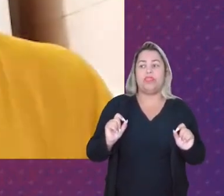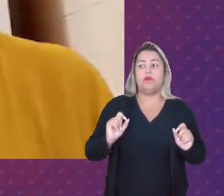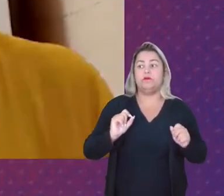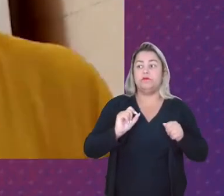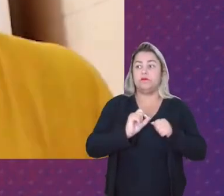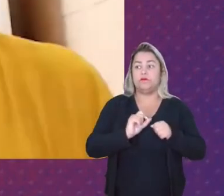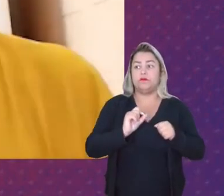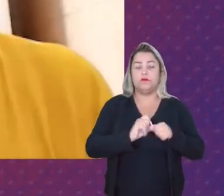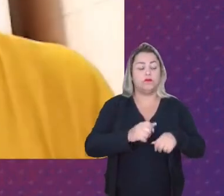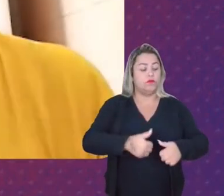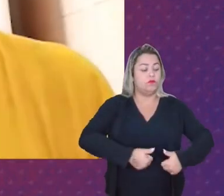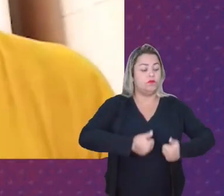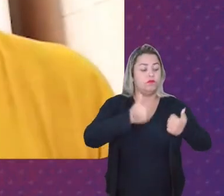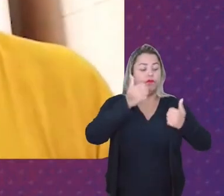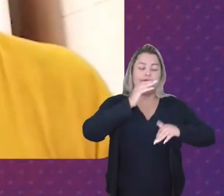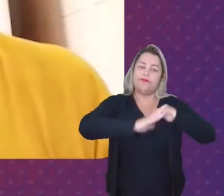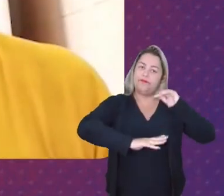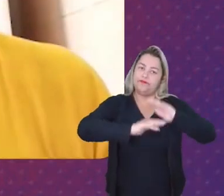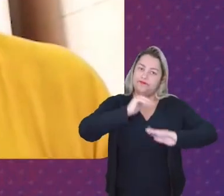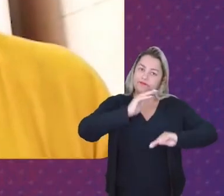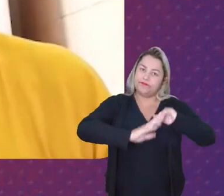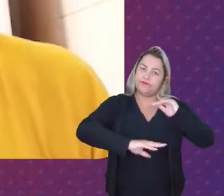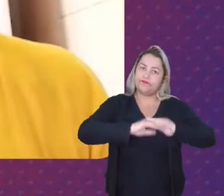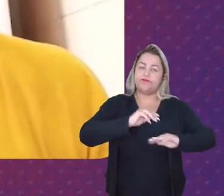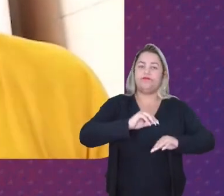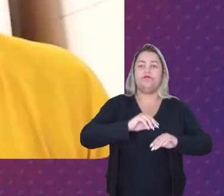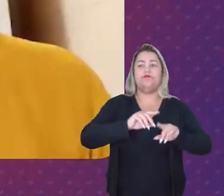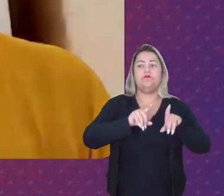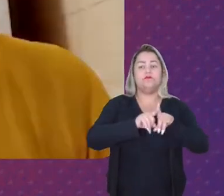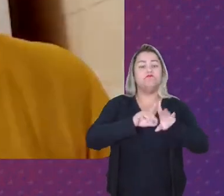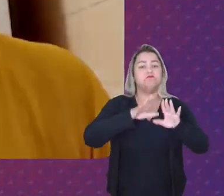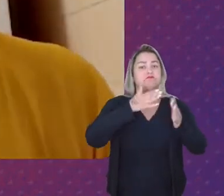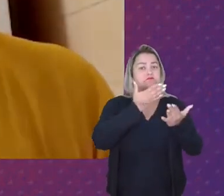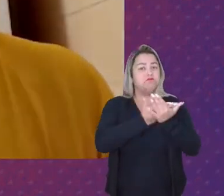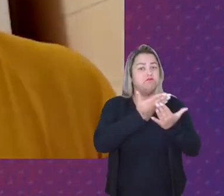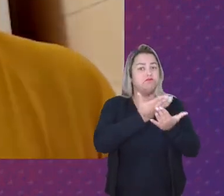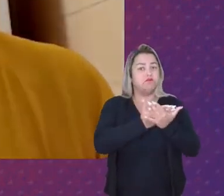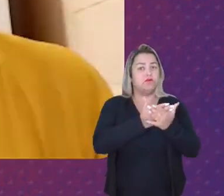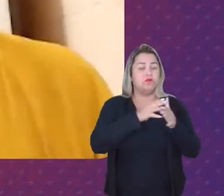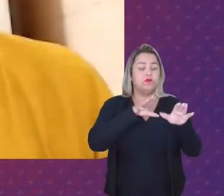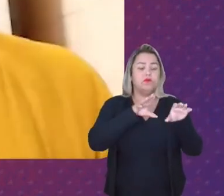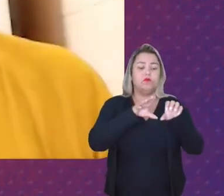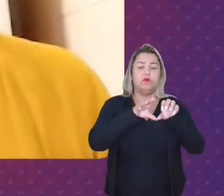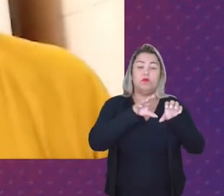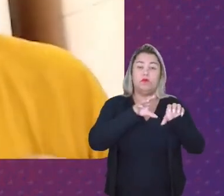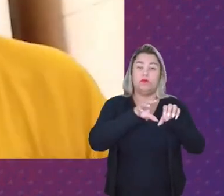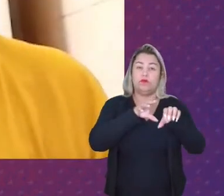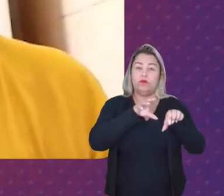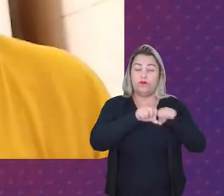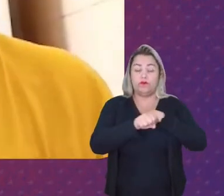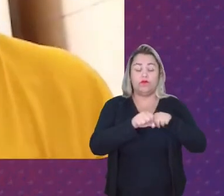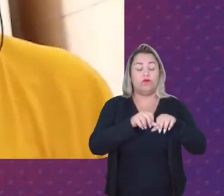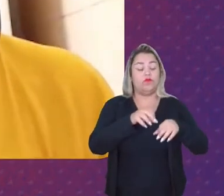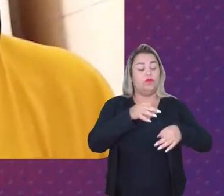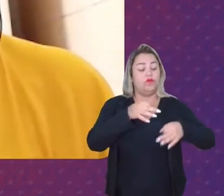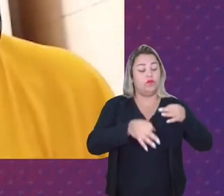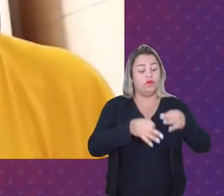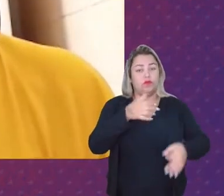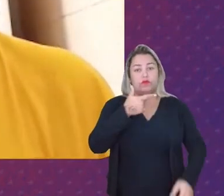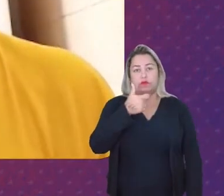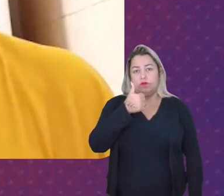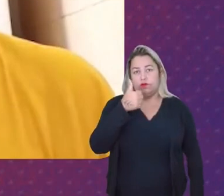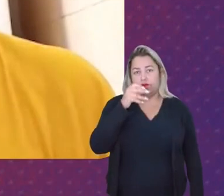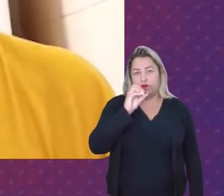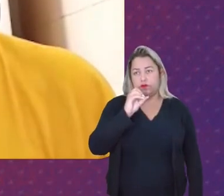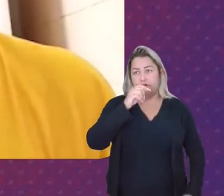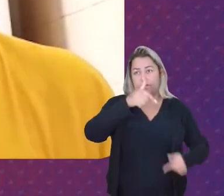fazer qualificação profissional, elevação de escolaridade e formação política, apenas para 210